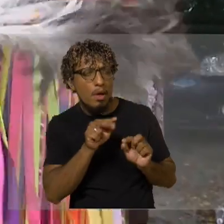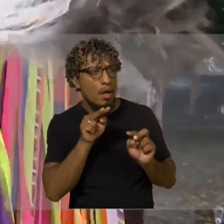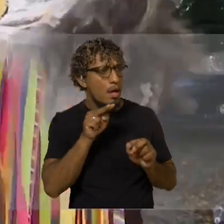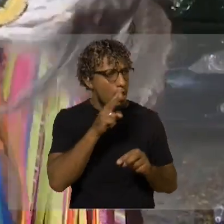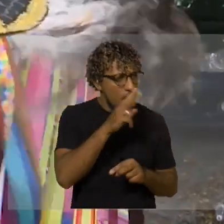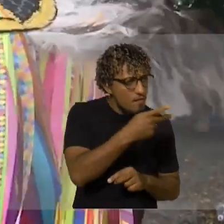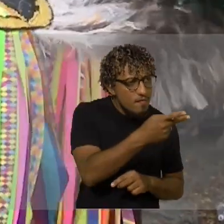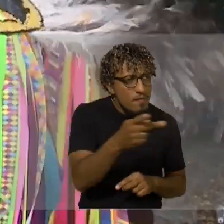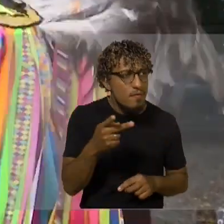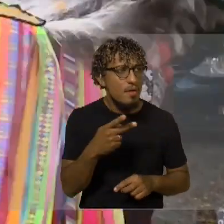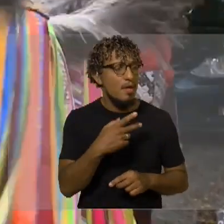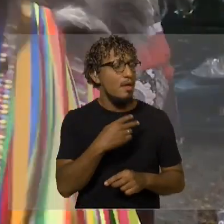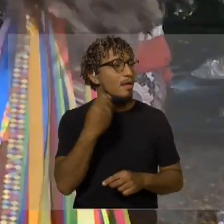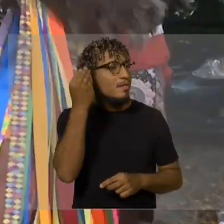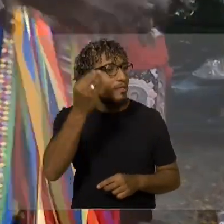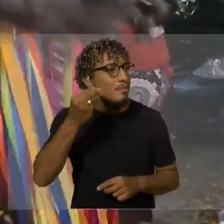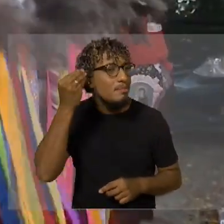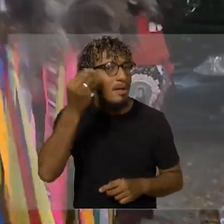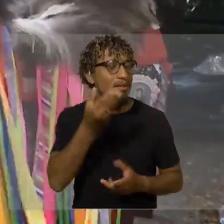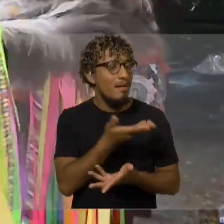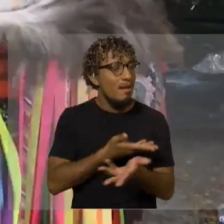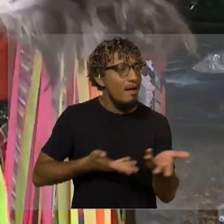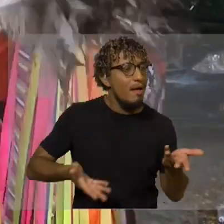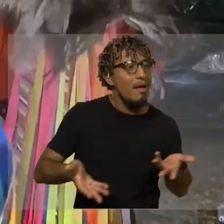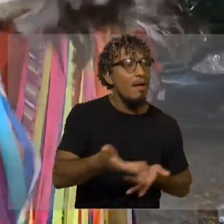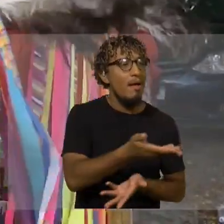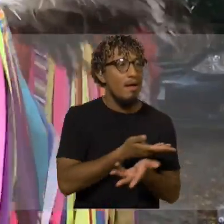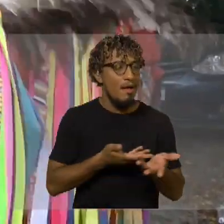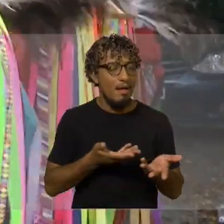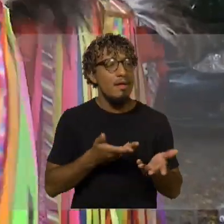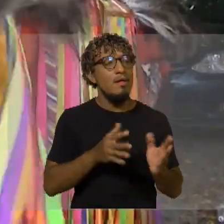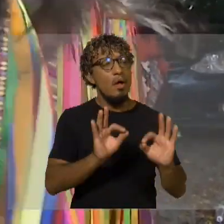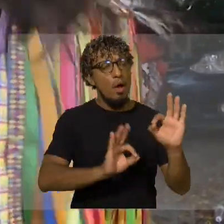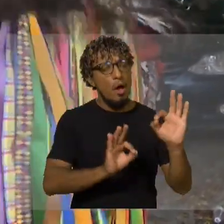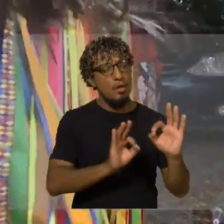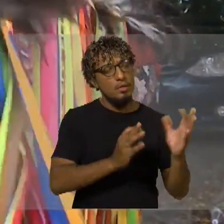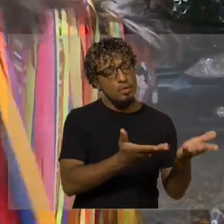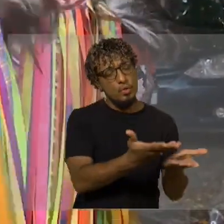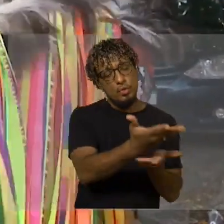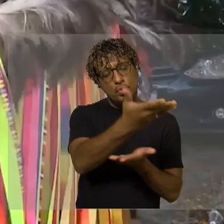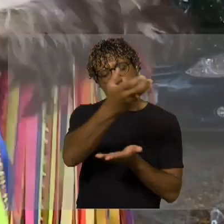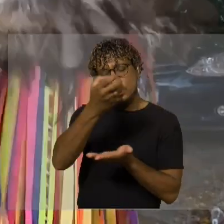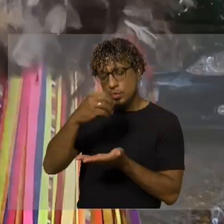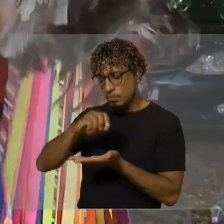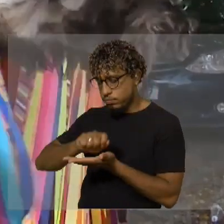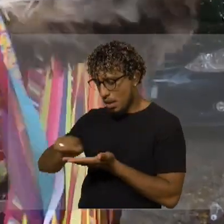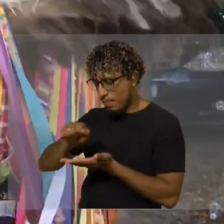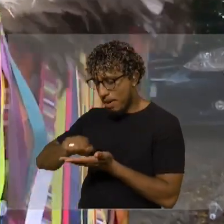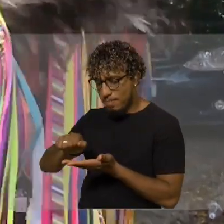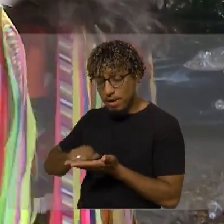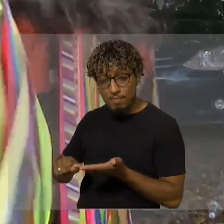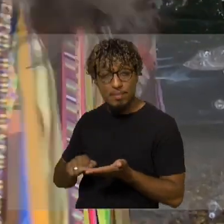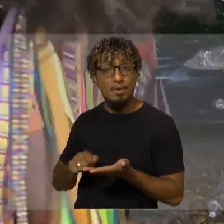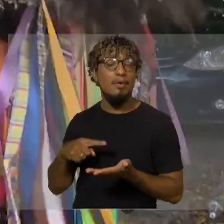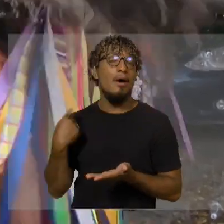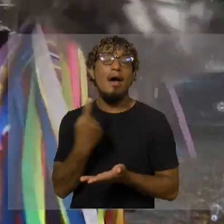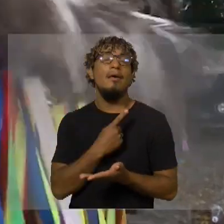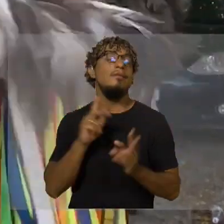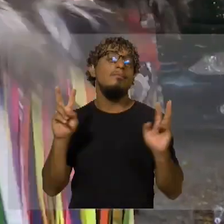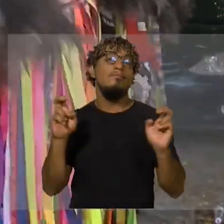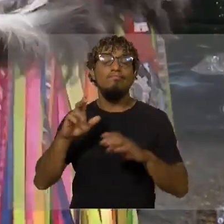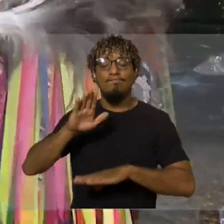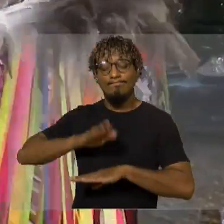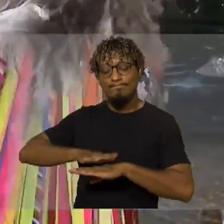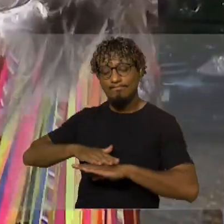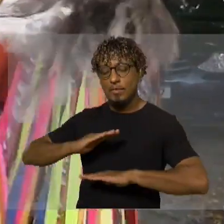a gente vive, a partir daquilo que a gente experimenta, construir. Na verdade, nós nos sentimos construtores e